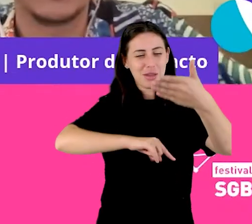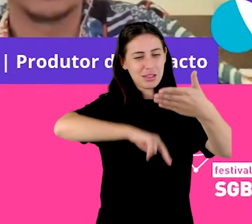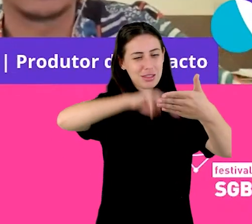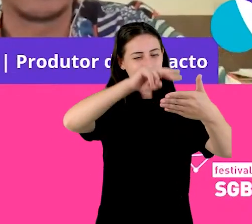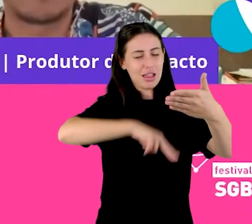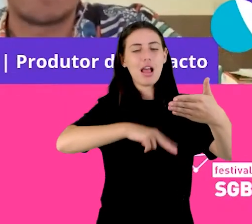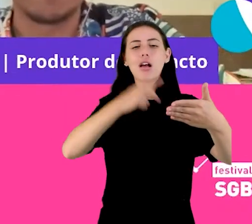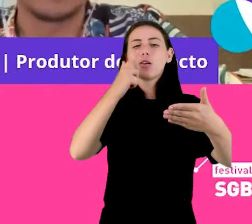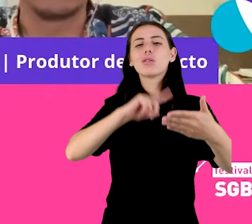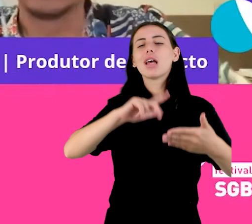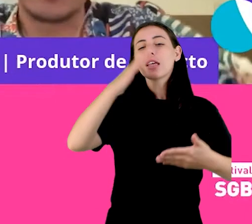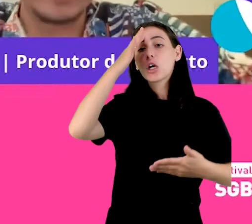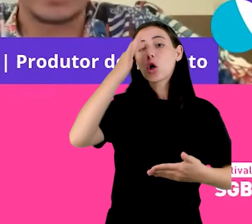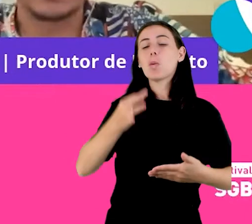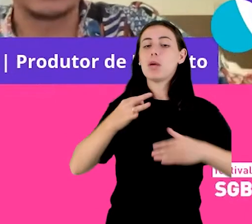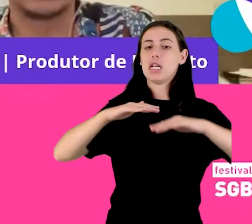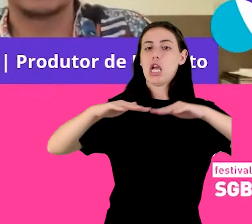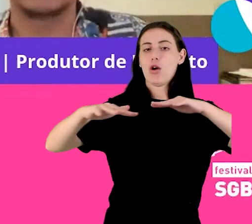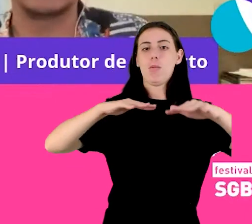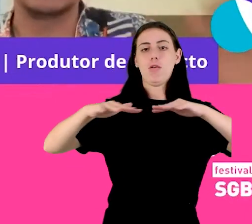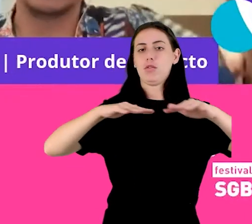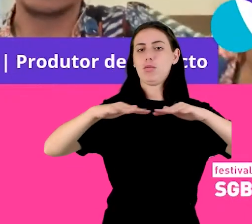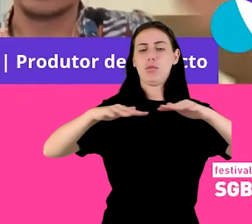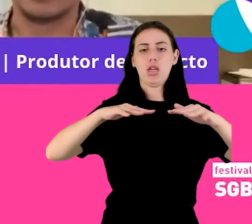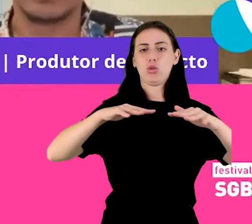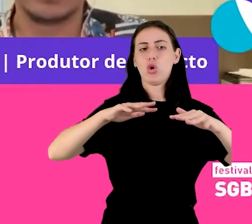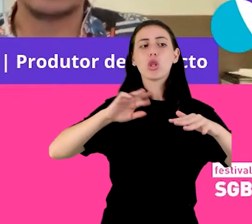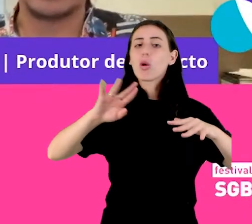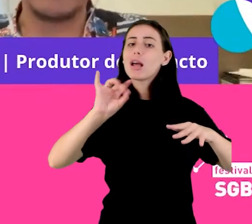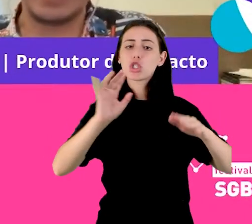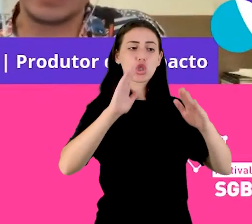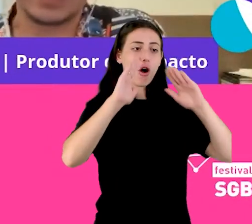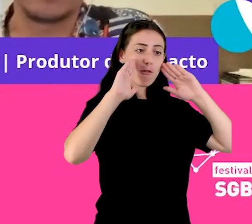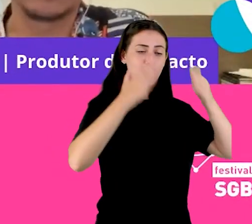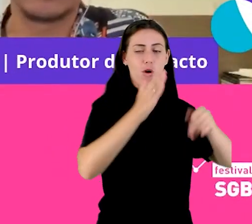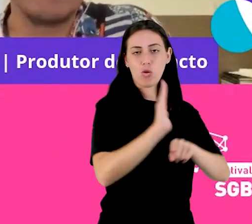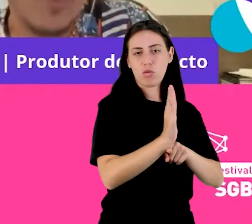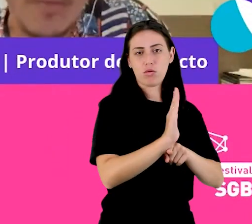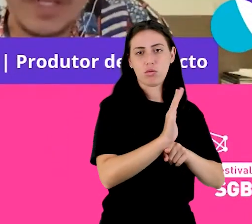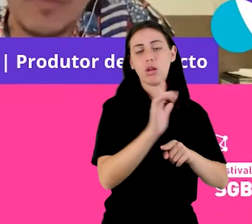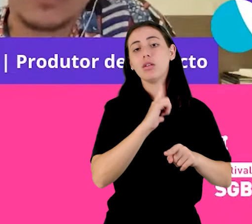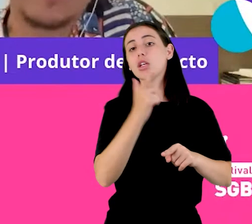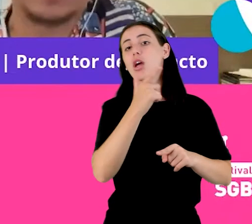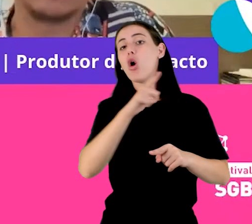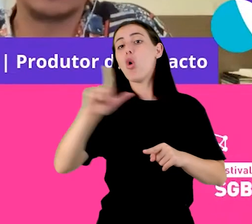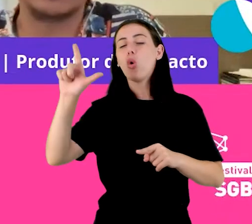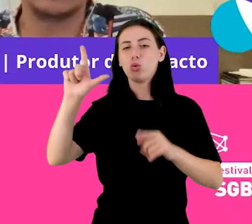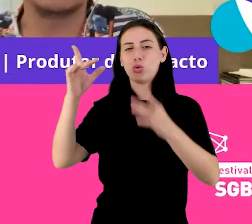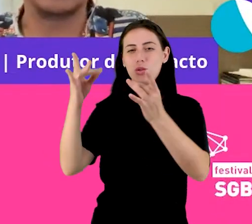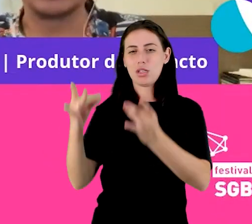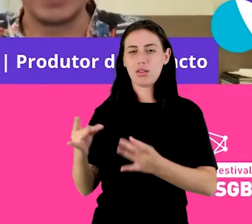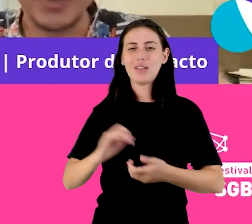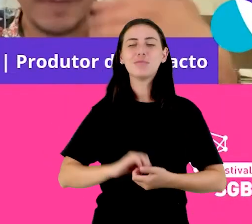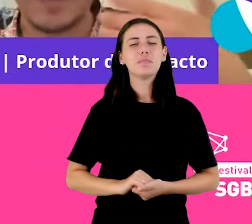nossos territórios. Então, nunca vai deixar de ser essa referência, né? É um material muito completo.